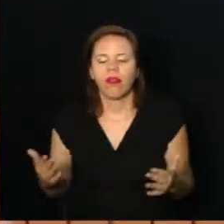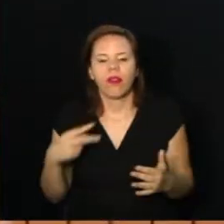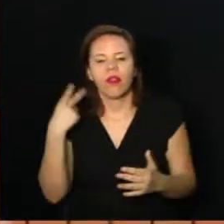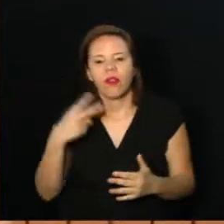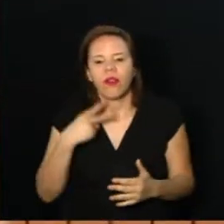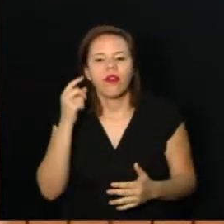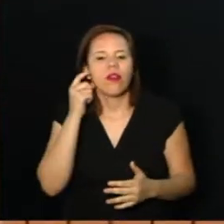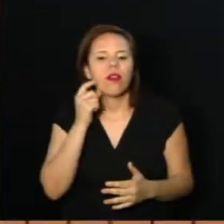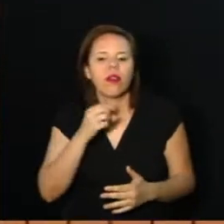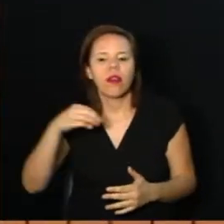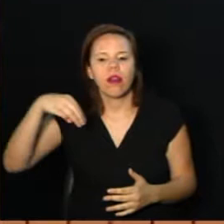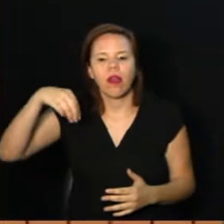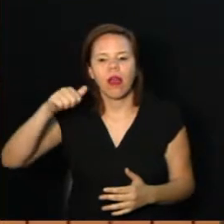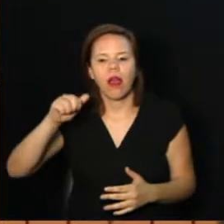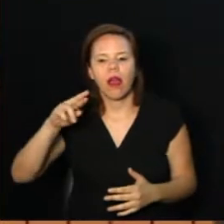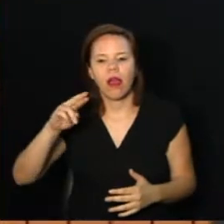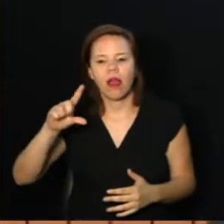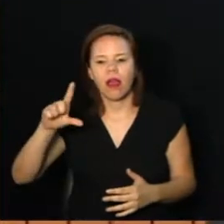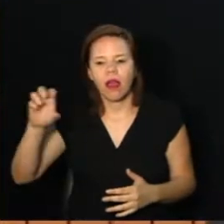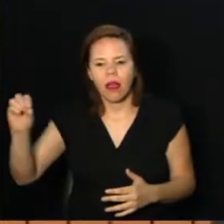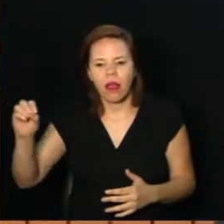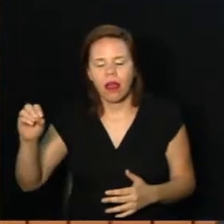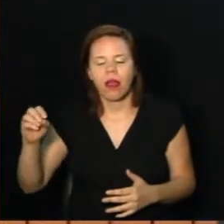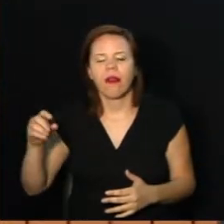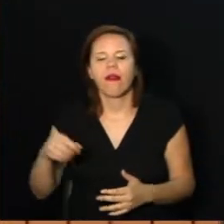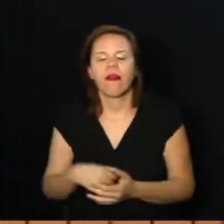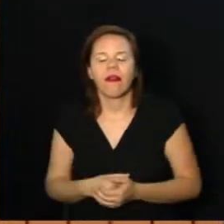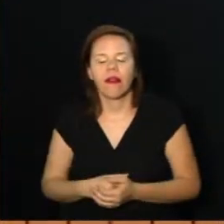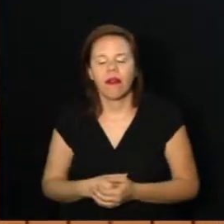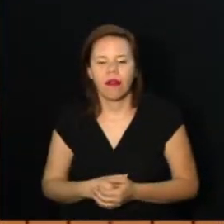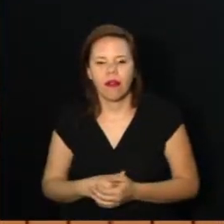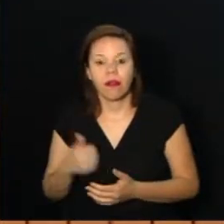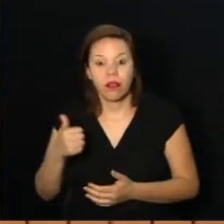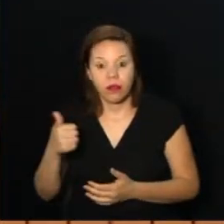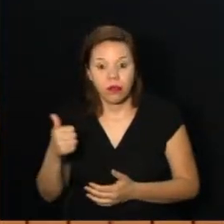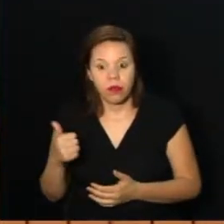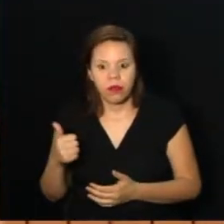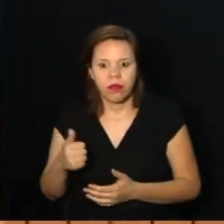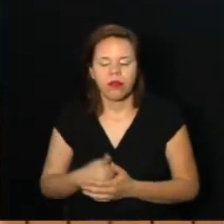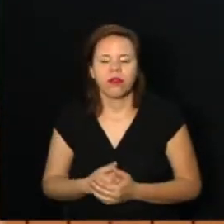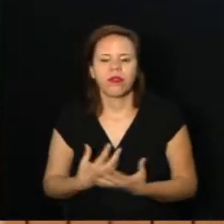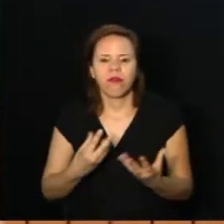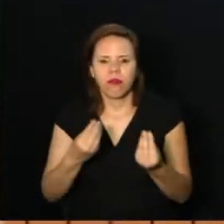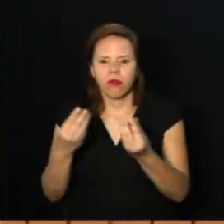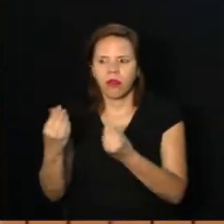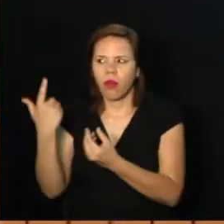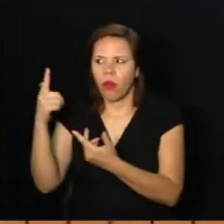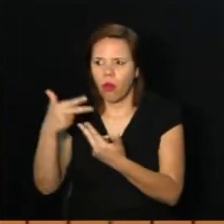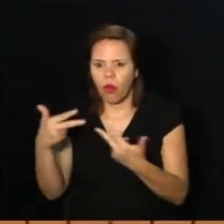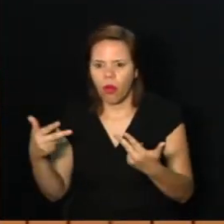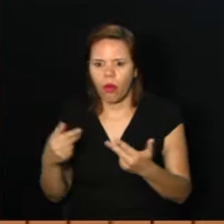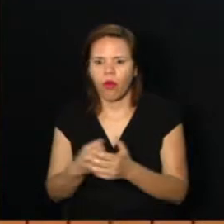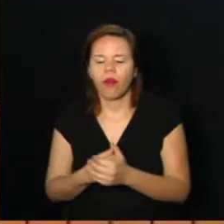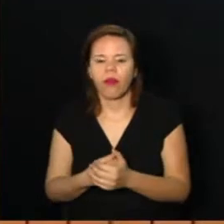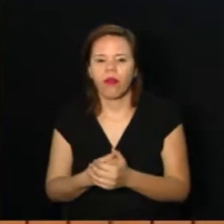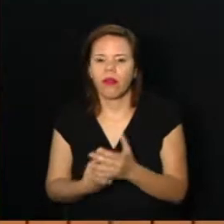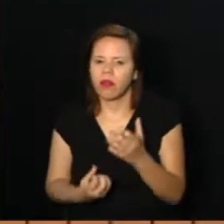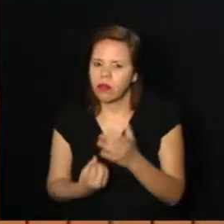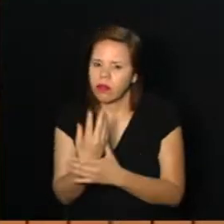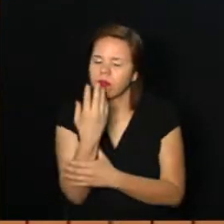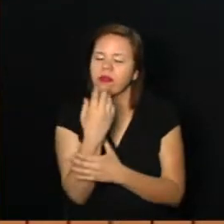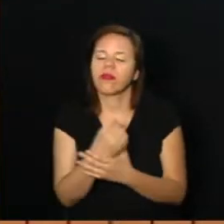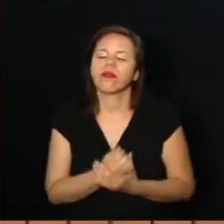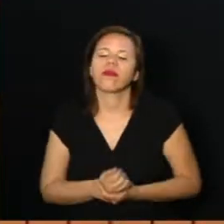vereador Marcelo, e que esse, de fato, seja o primeiro de muitos outros que surjam